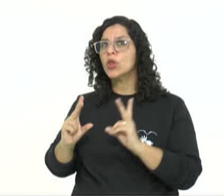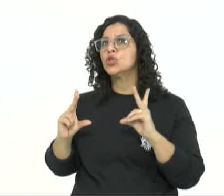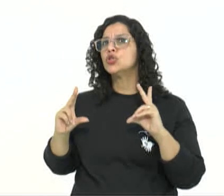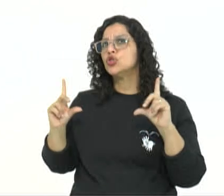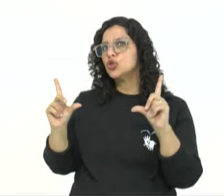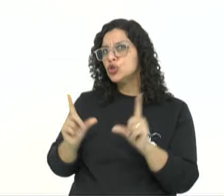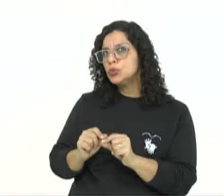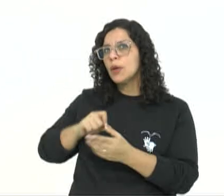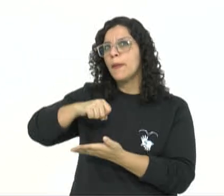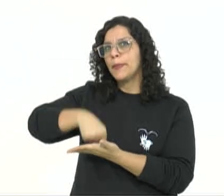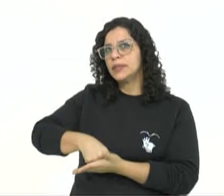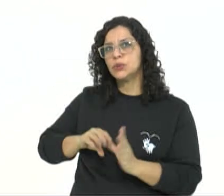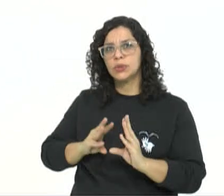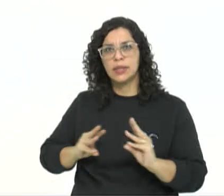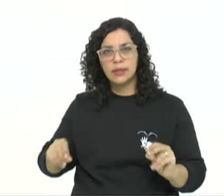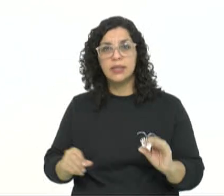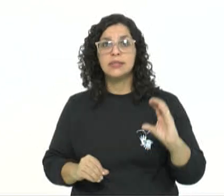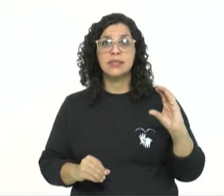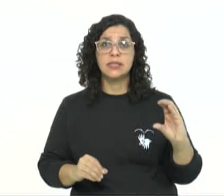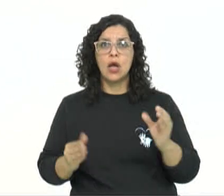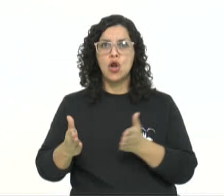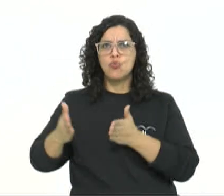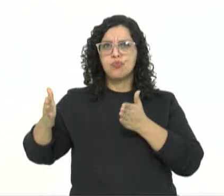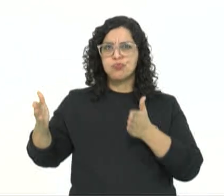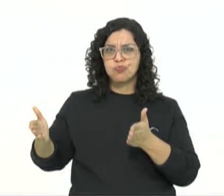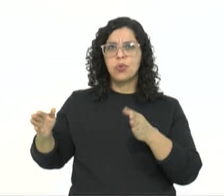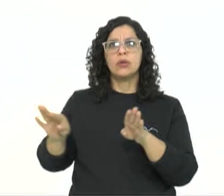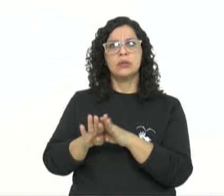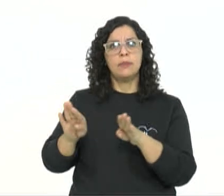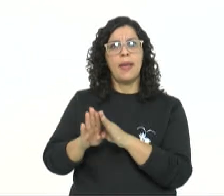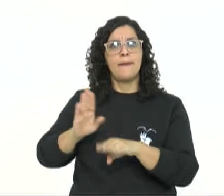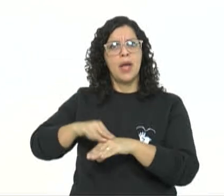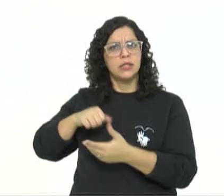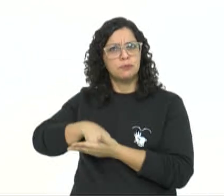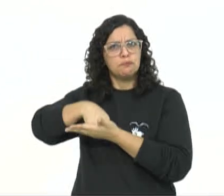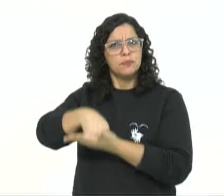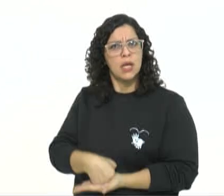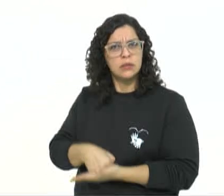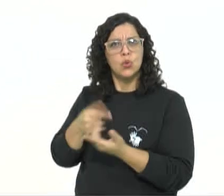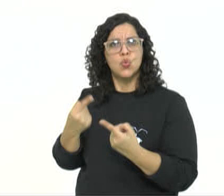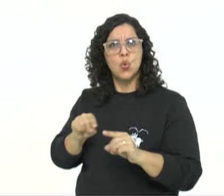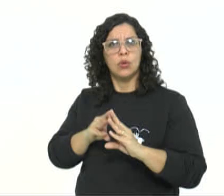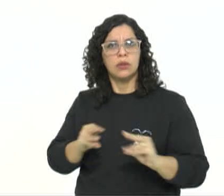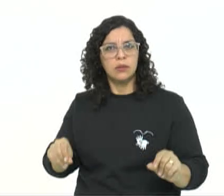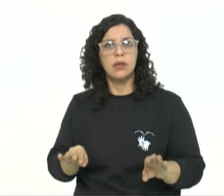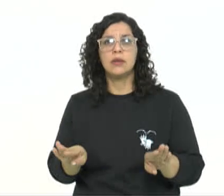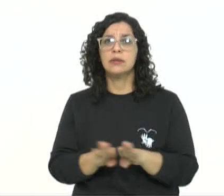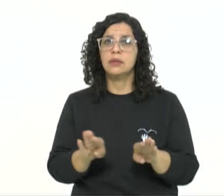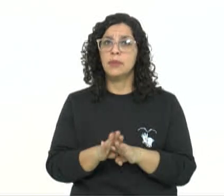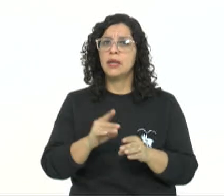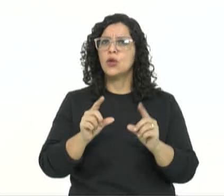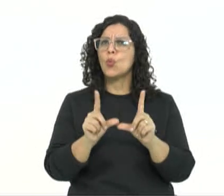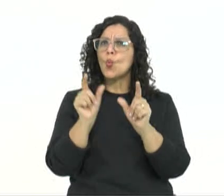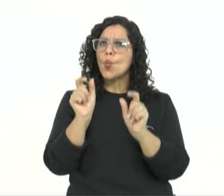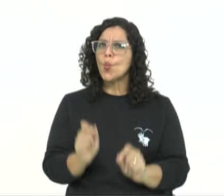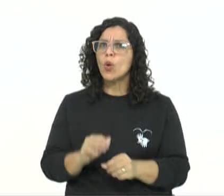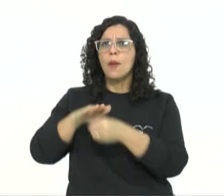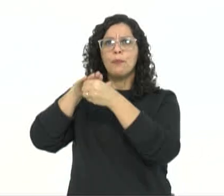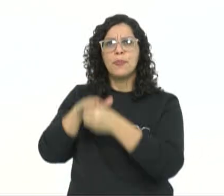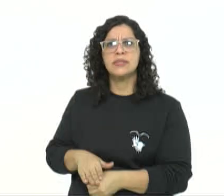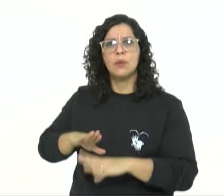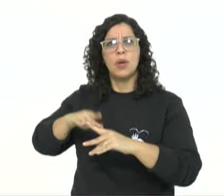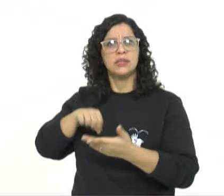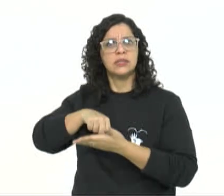pressão sobre o solo? C, largos, aumentando a pressão sobre o solo? D, estreitos, aumentando a pressão